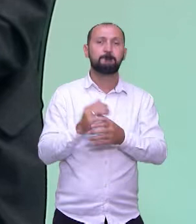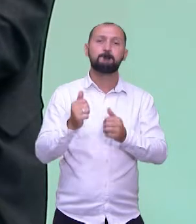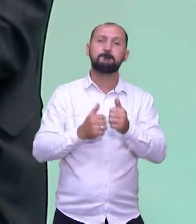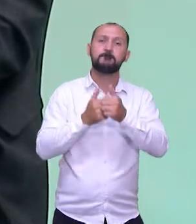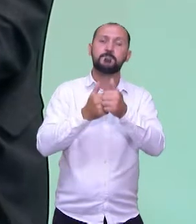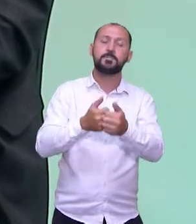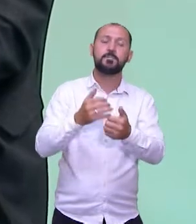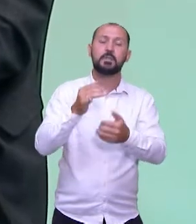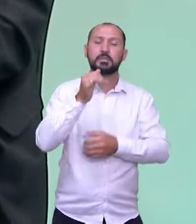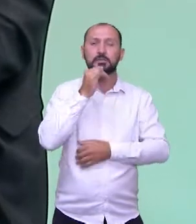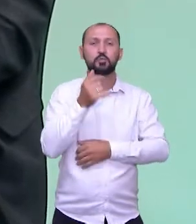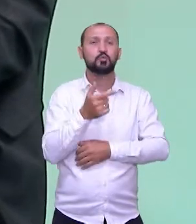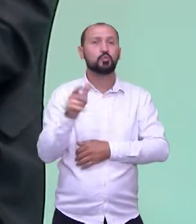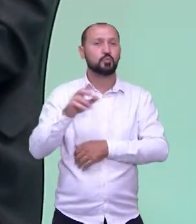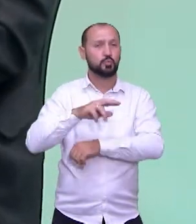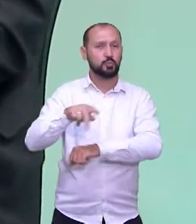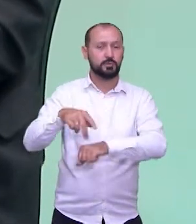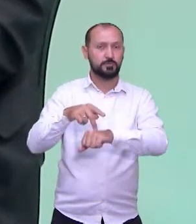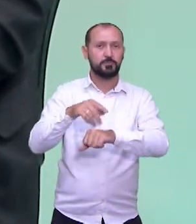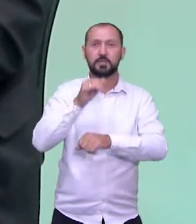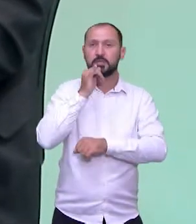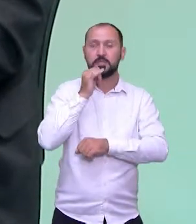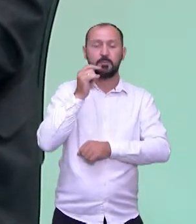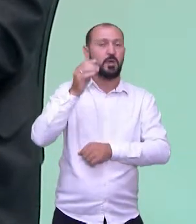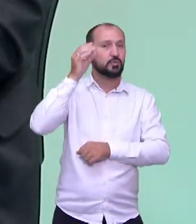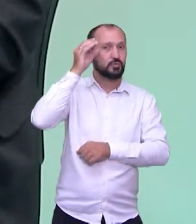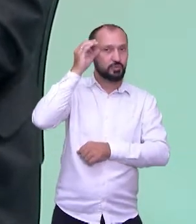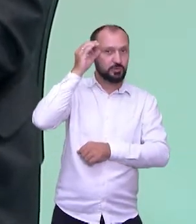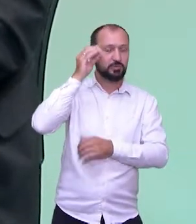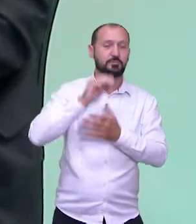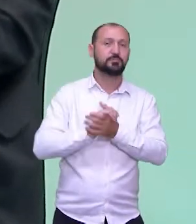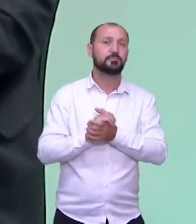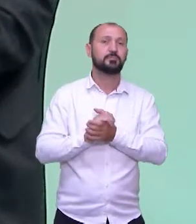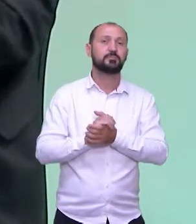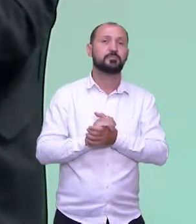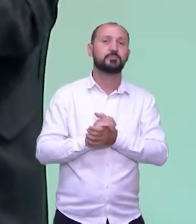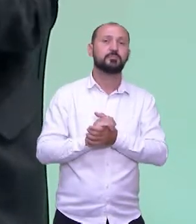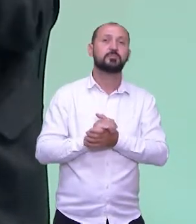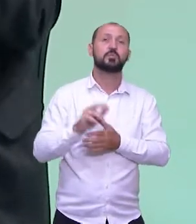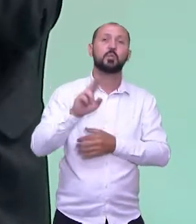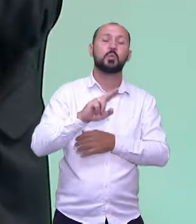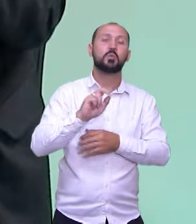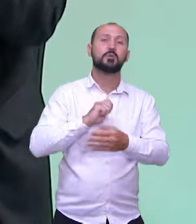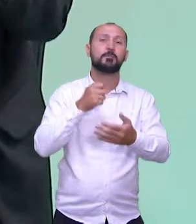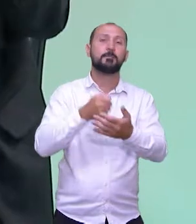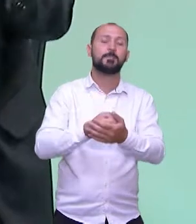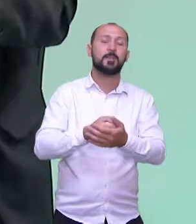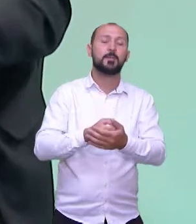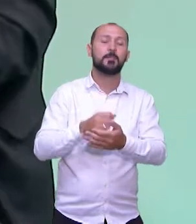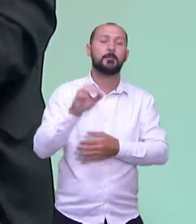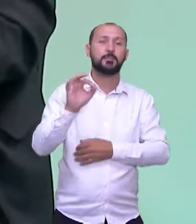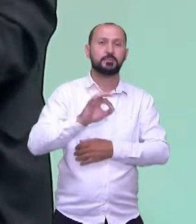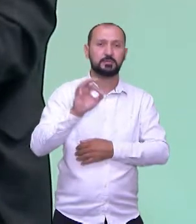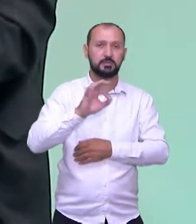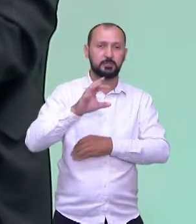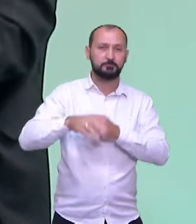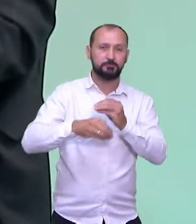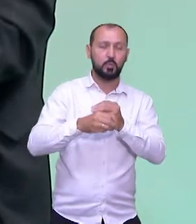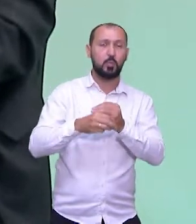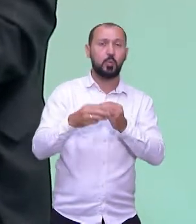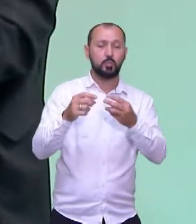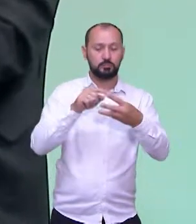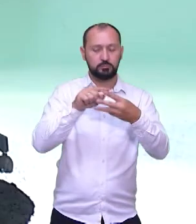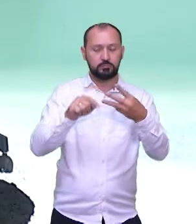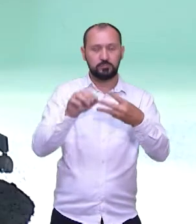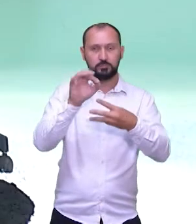seguindo o exemplo de vários outros países. Por exemplo, a China trabalha em cima do imposto sobre o valor agregado, com